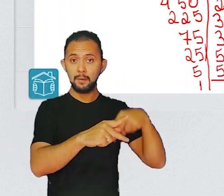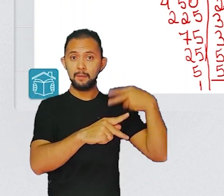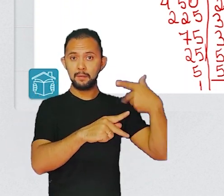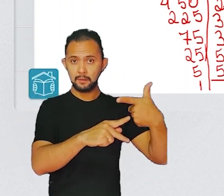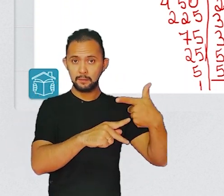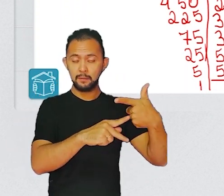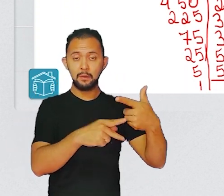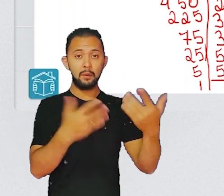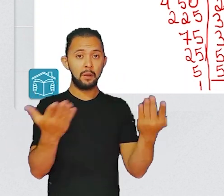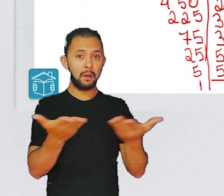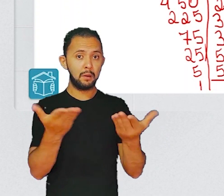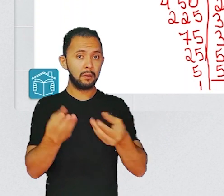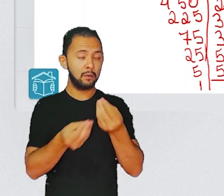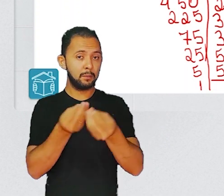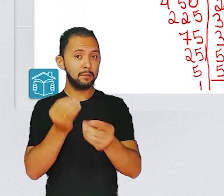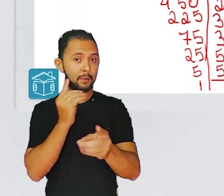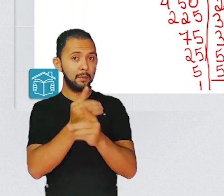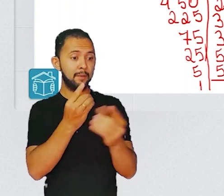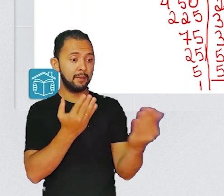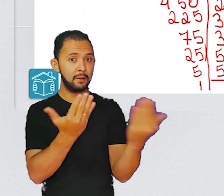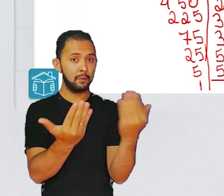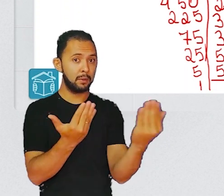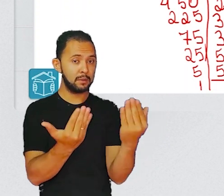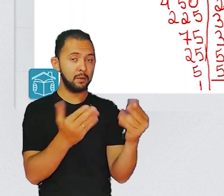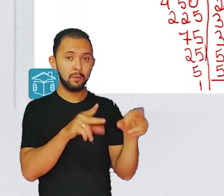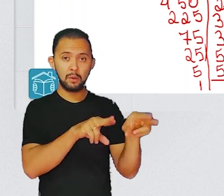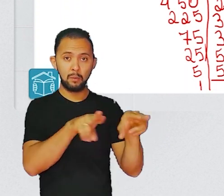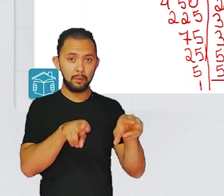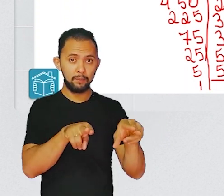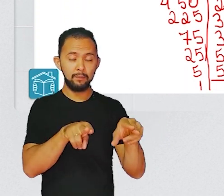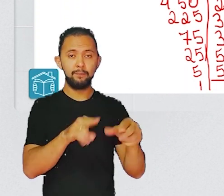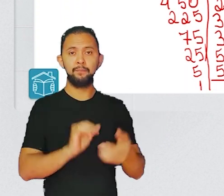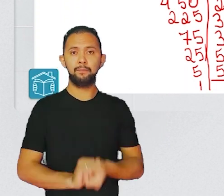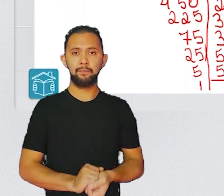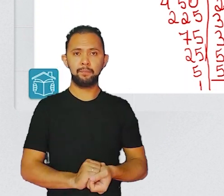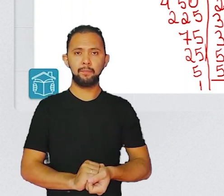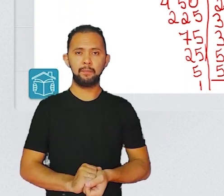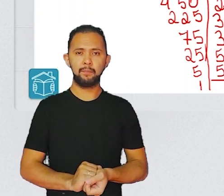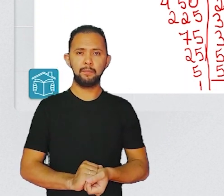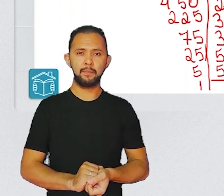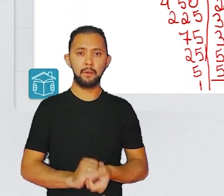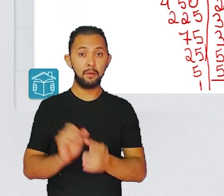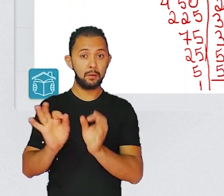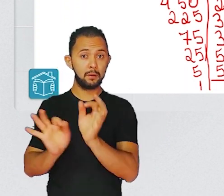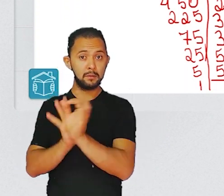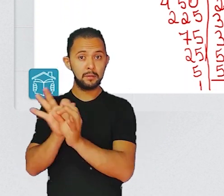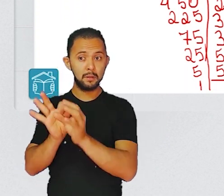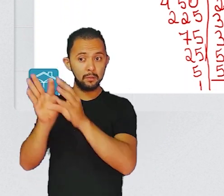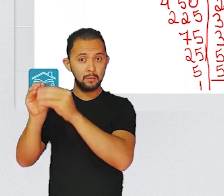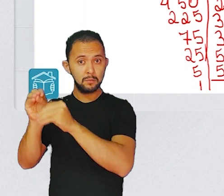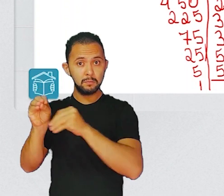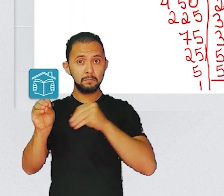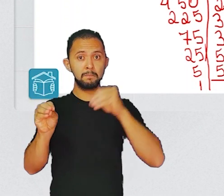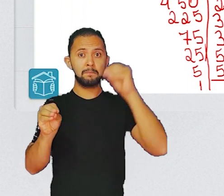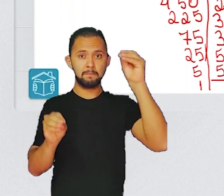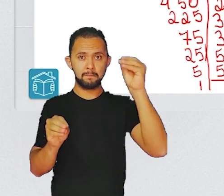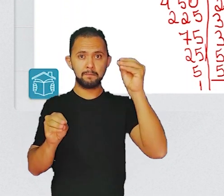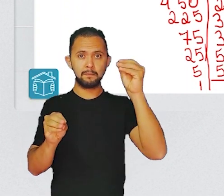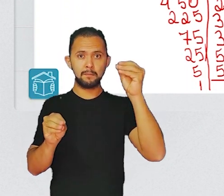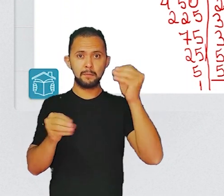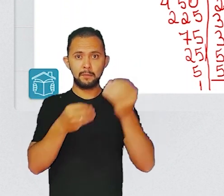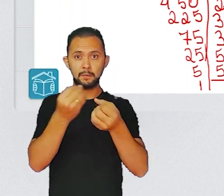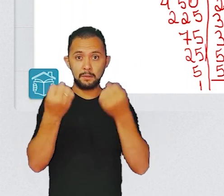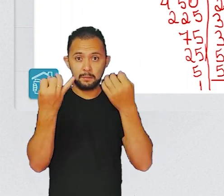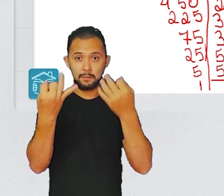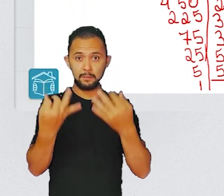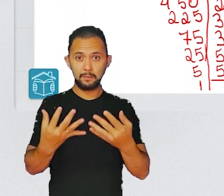de obter. Ou seja, eles têm que ser iguais, tá bom? Então, ó, deixa eu colocar aqui no canto o que é que eu estou